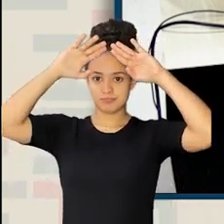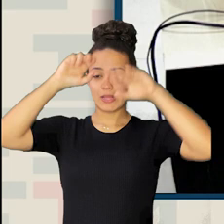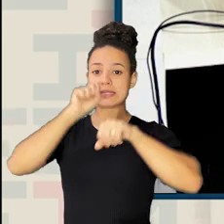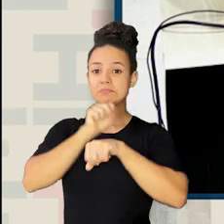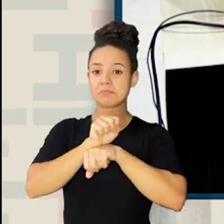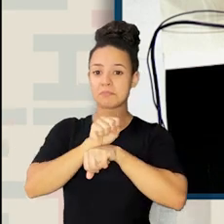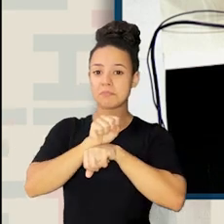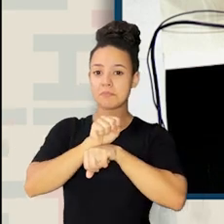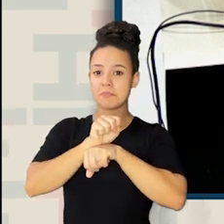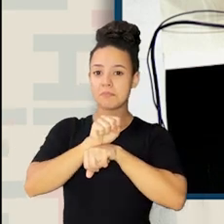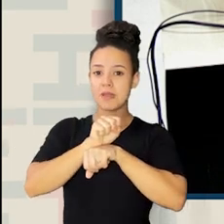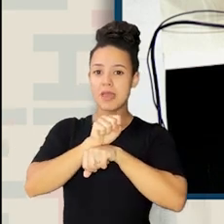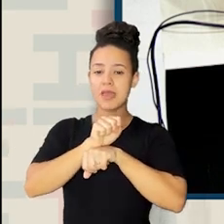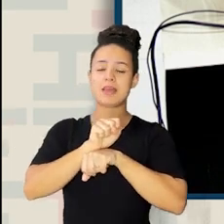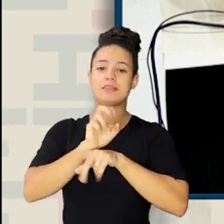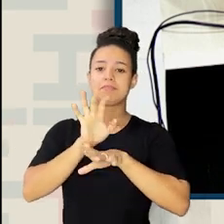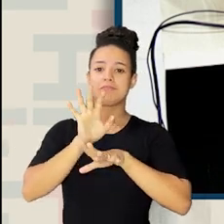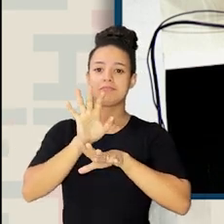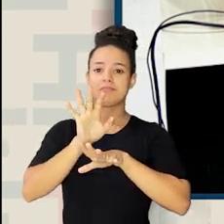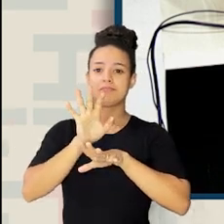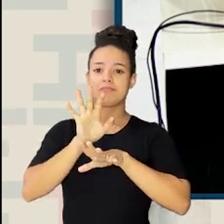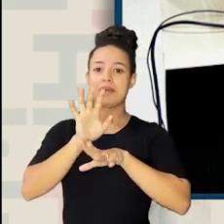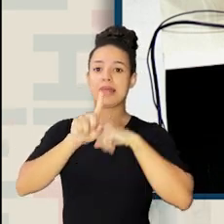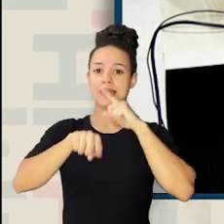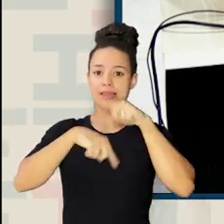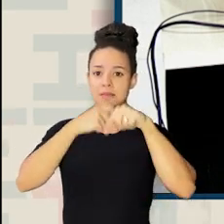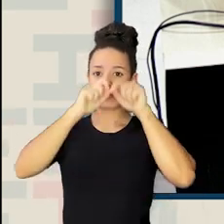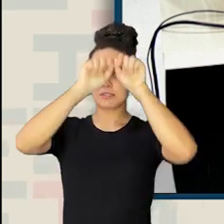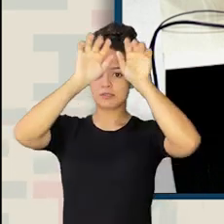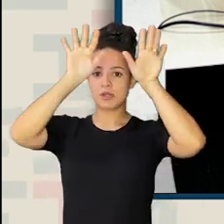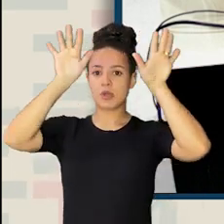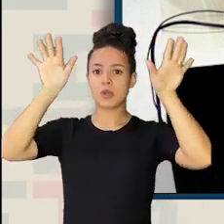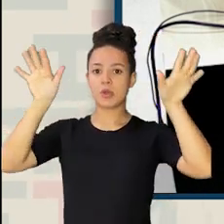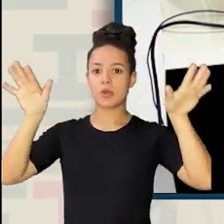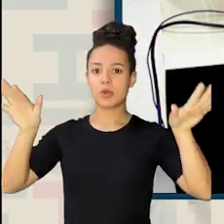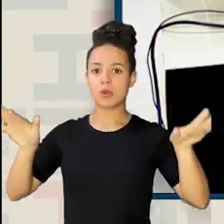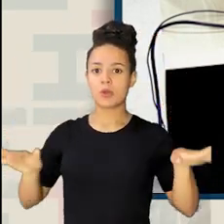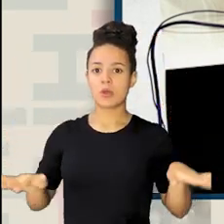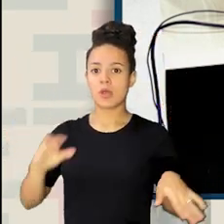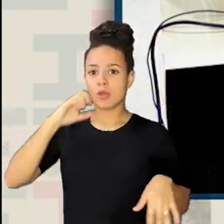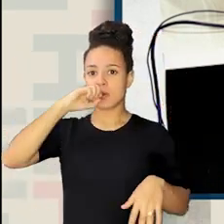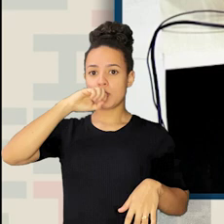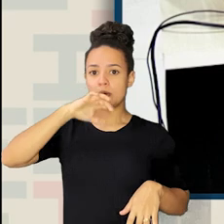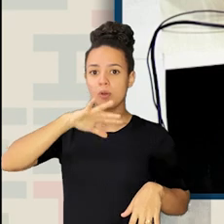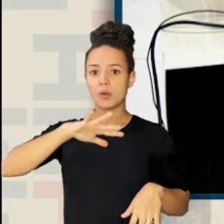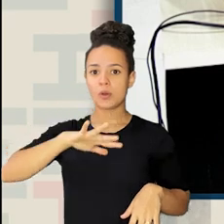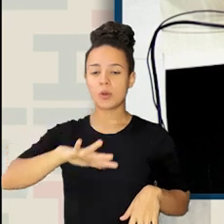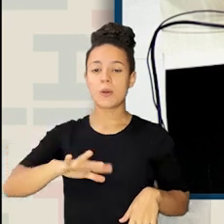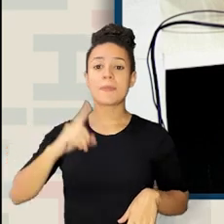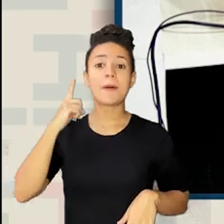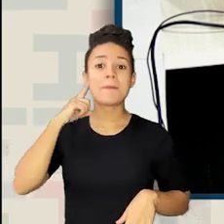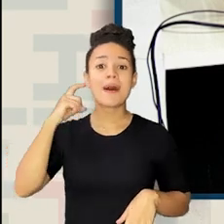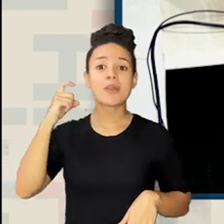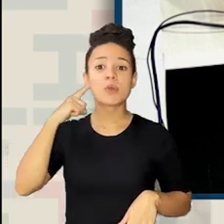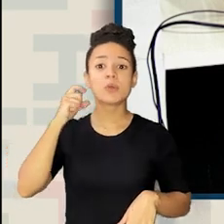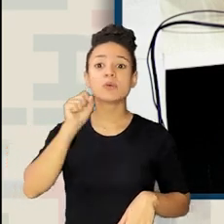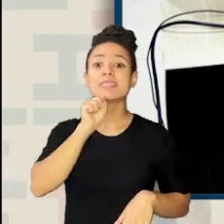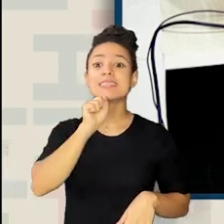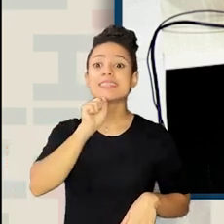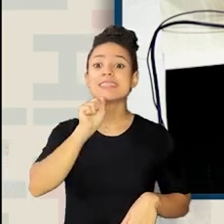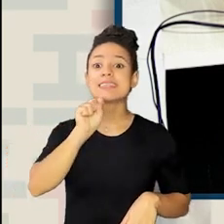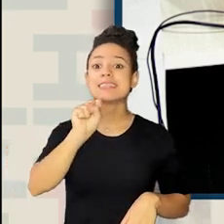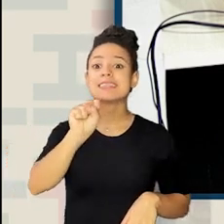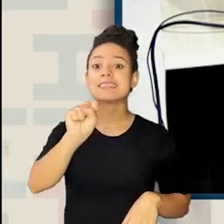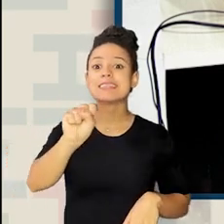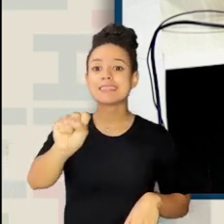pouquinho, como se estivesse puxando uma corda, e aí a gente solta com os braços abertos, pronunciando um S,